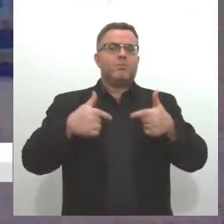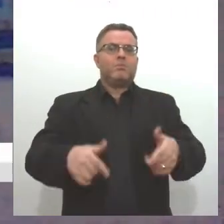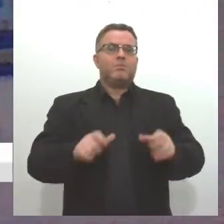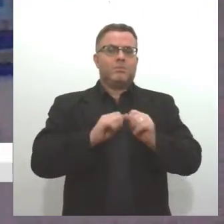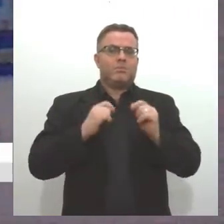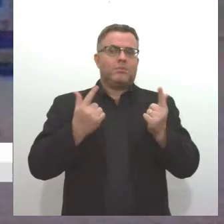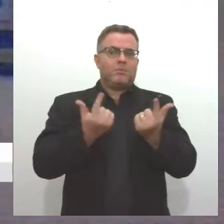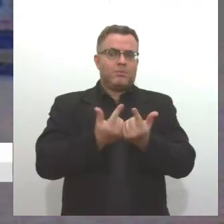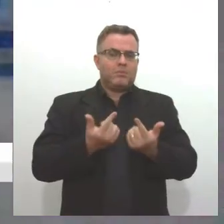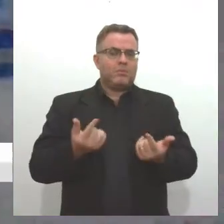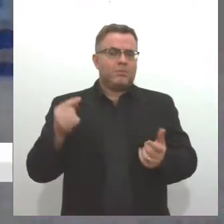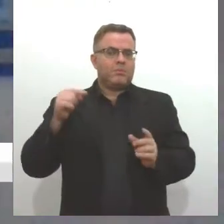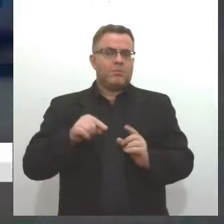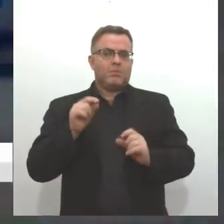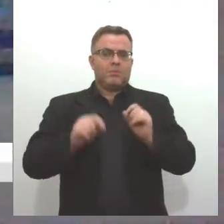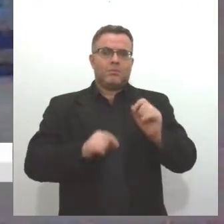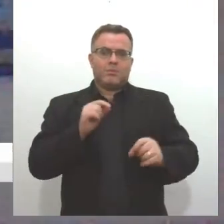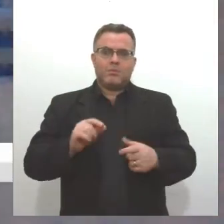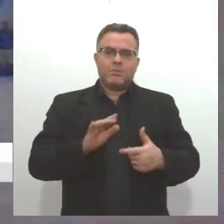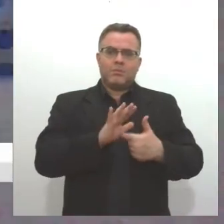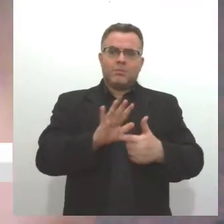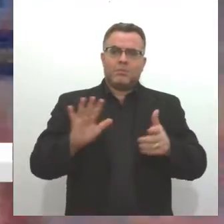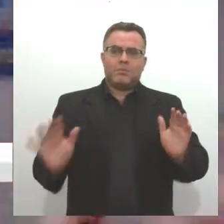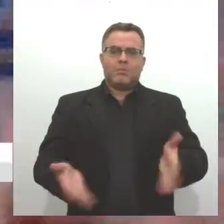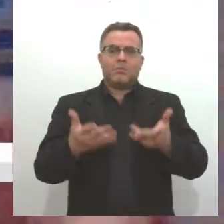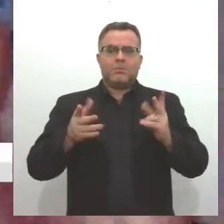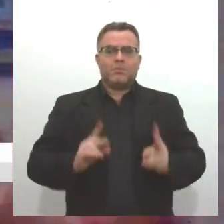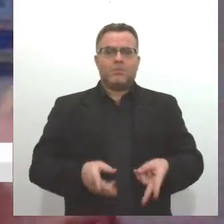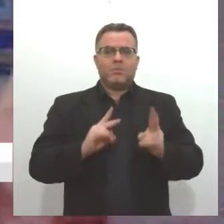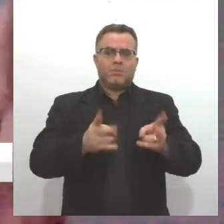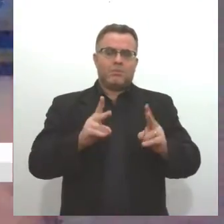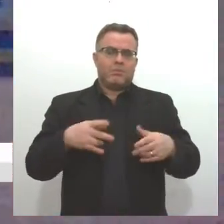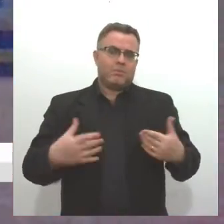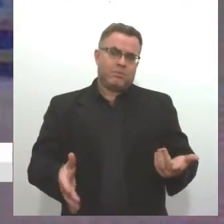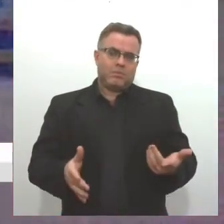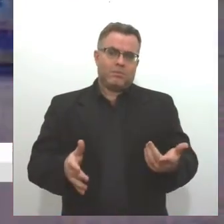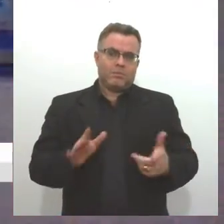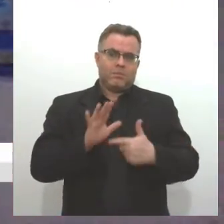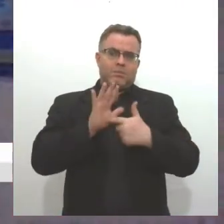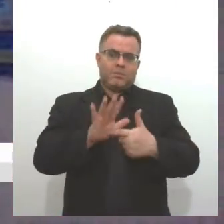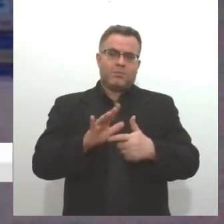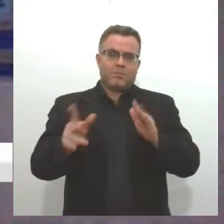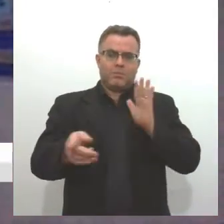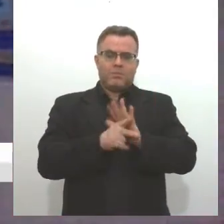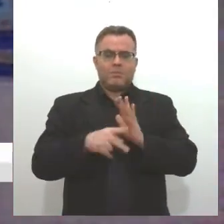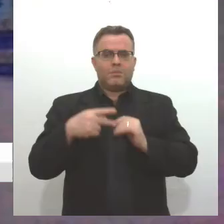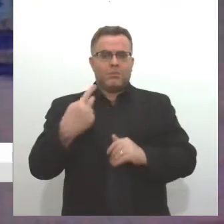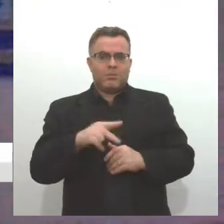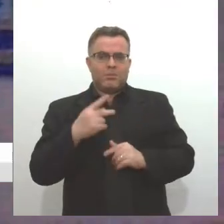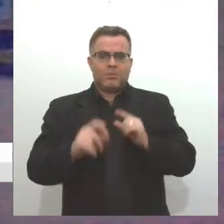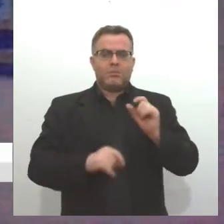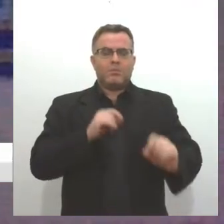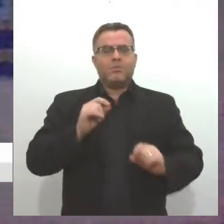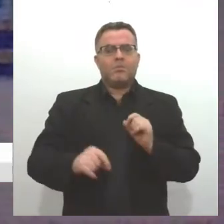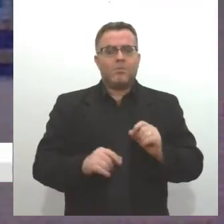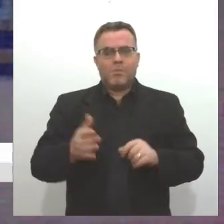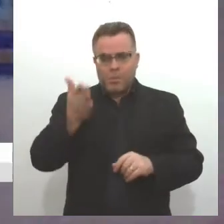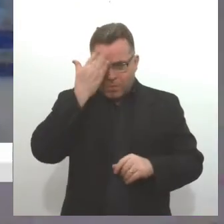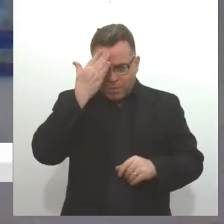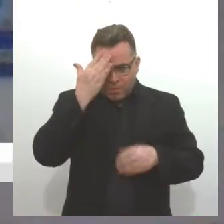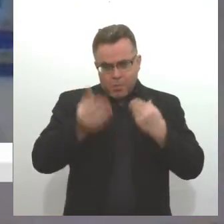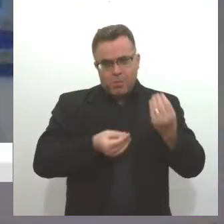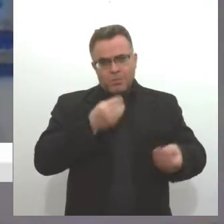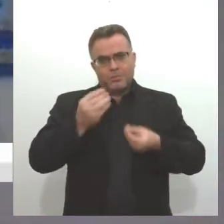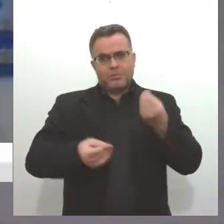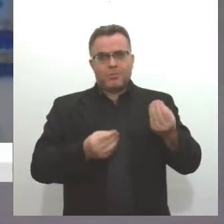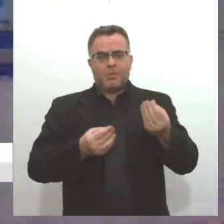TV Legislativa, que a gente anseia muito cada vez mais que proposições como essa do Conselho saiam daí, entendeu? A instituição mesmo